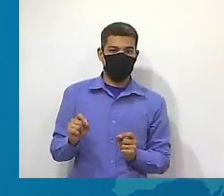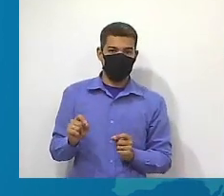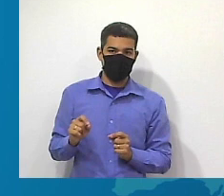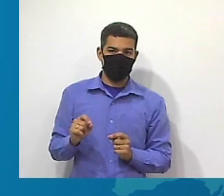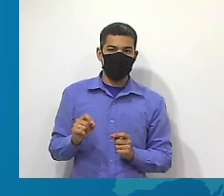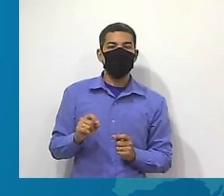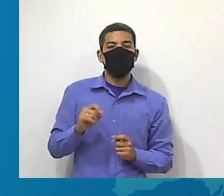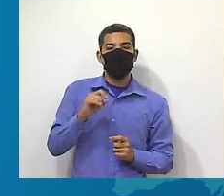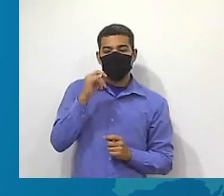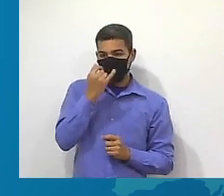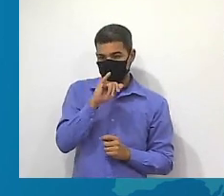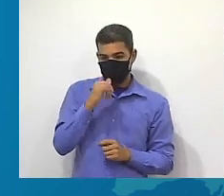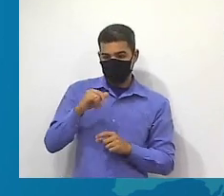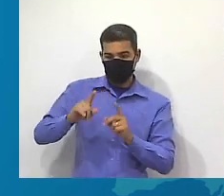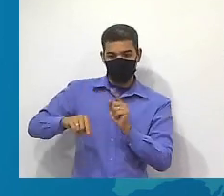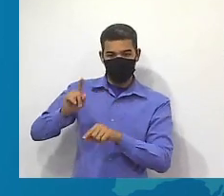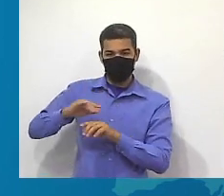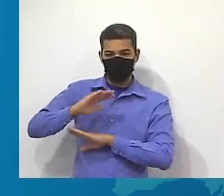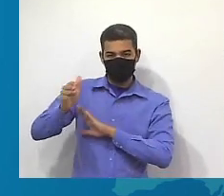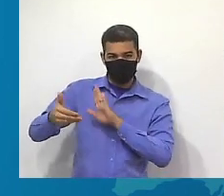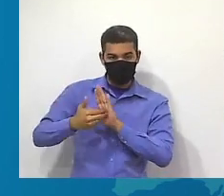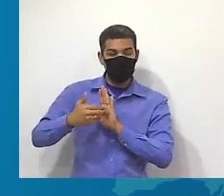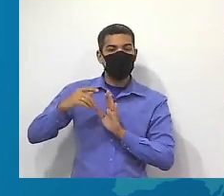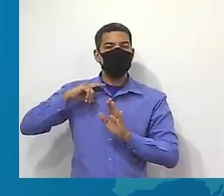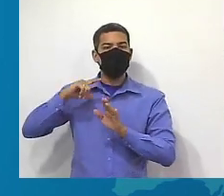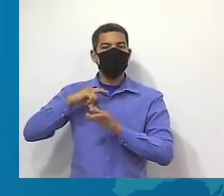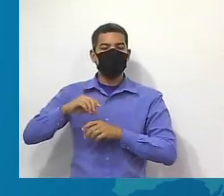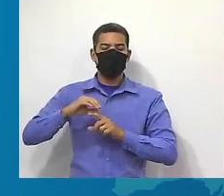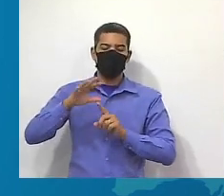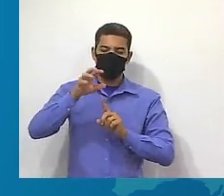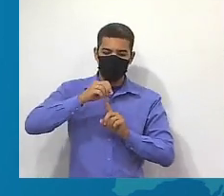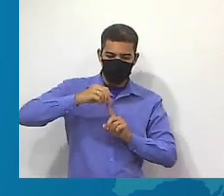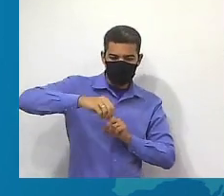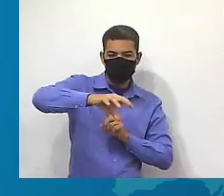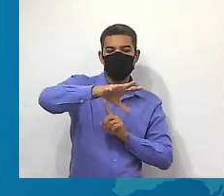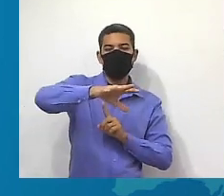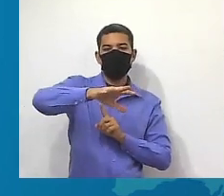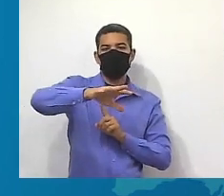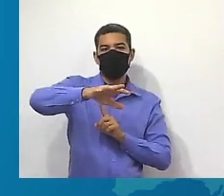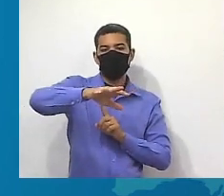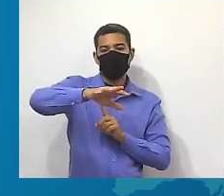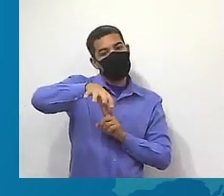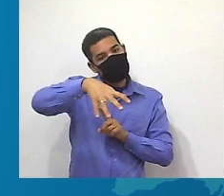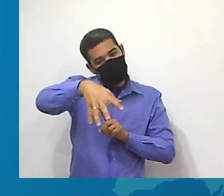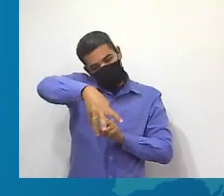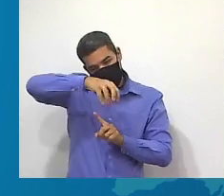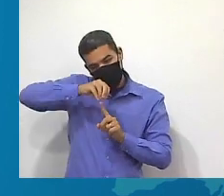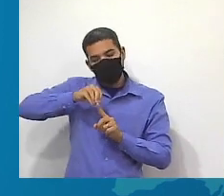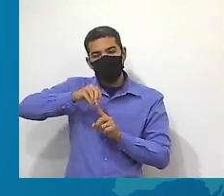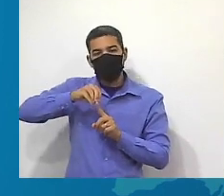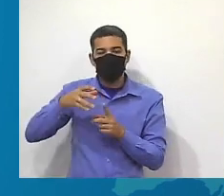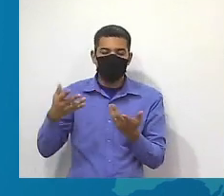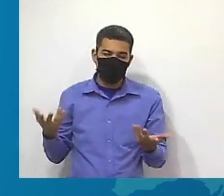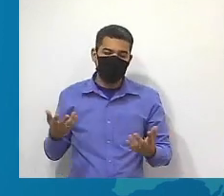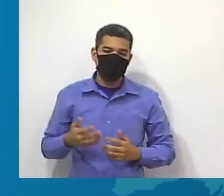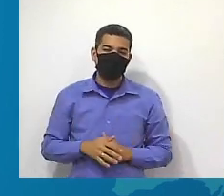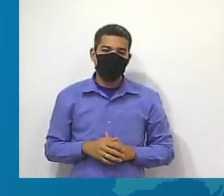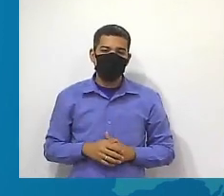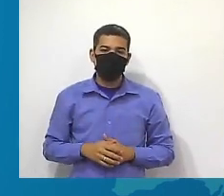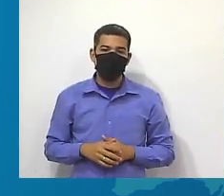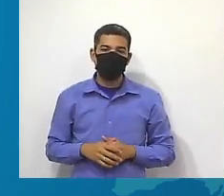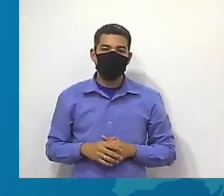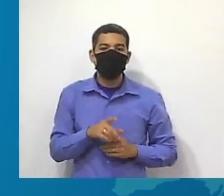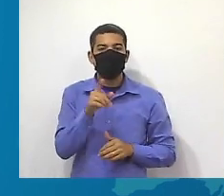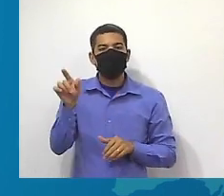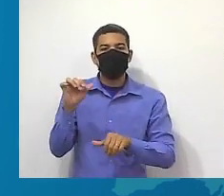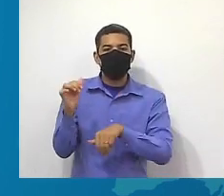energia de um objeto total, ela vai ser transferida ou para fora do objeto ou para dentro. E essas formas